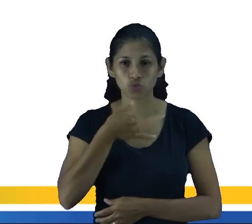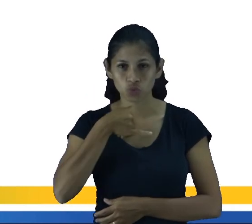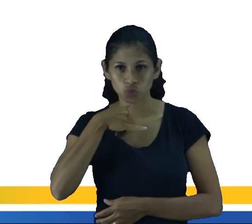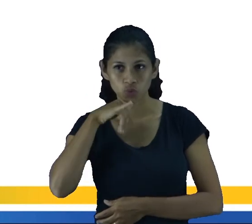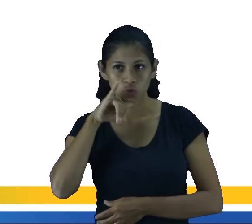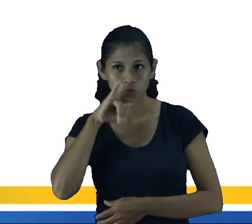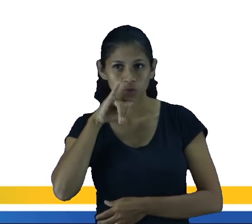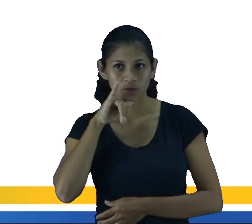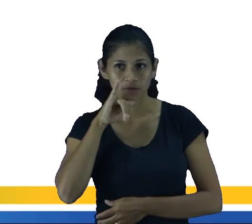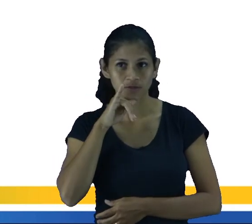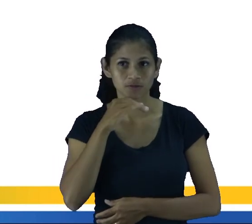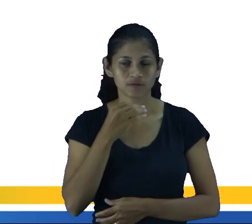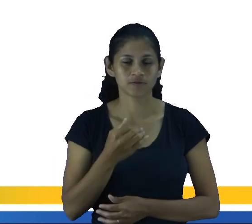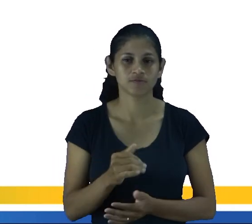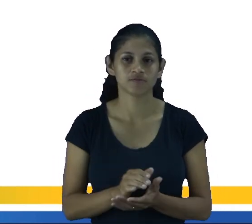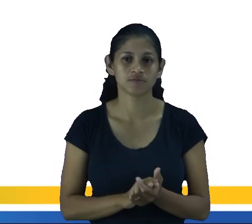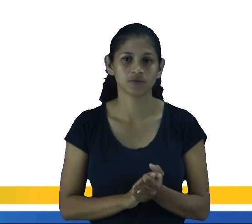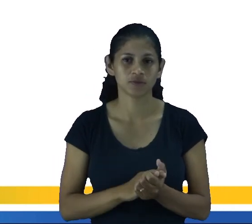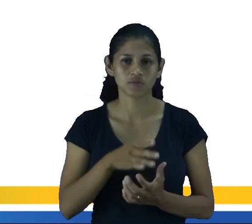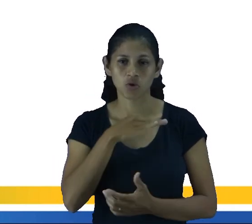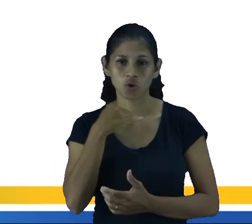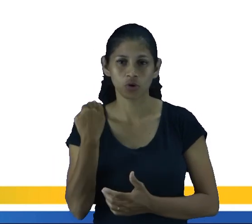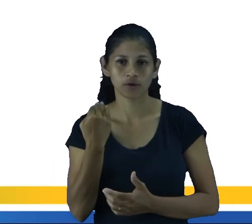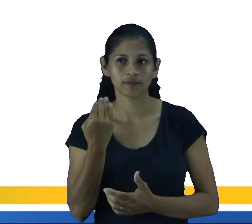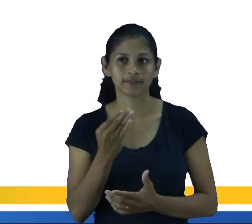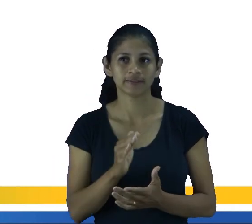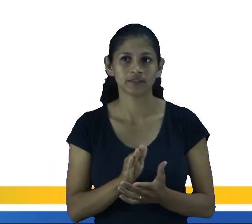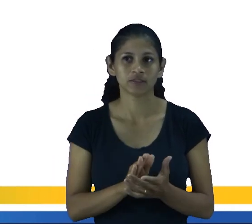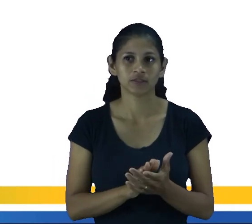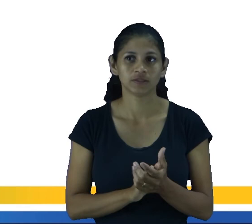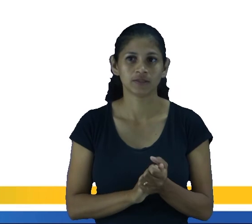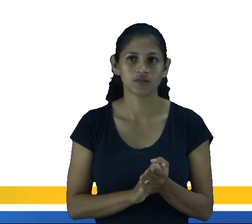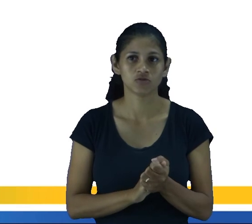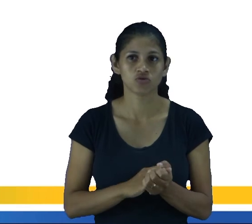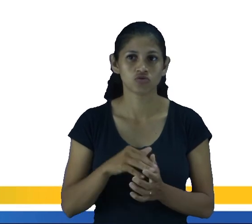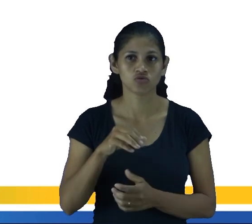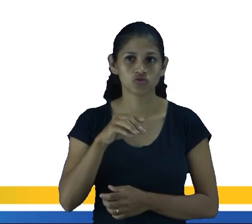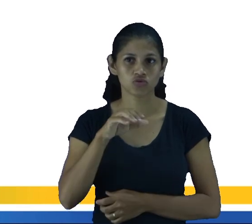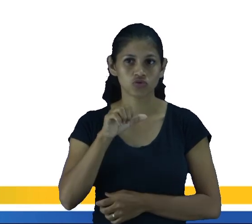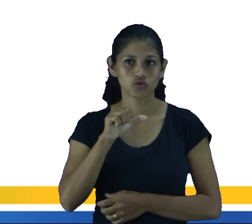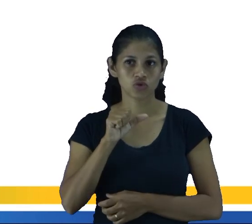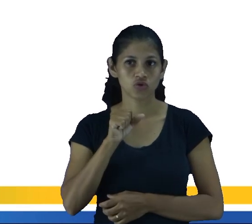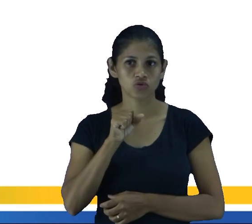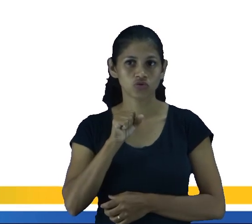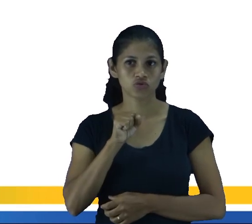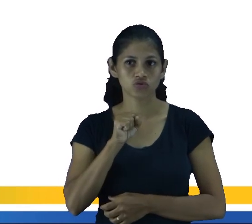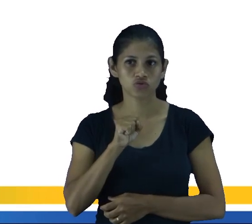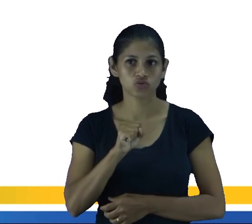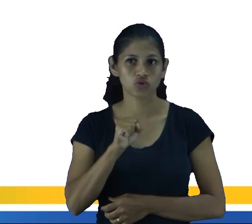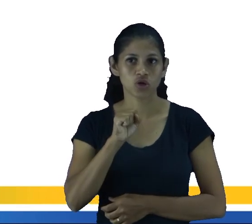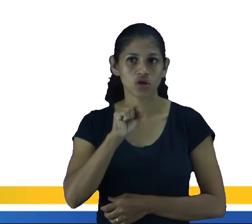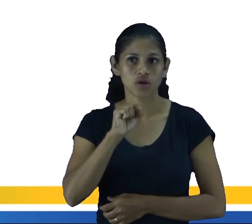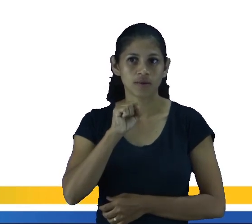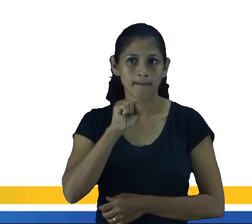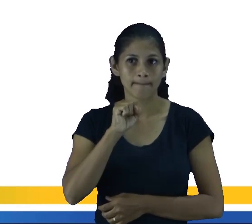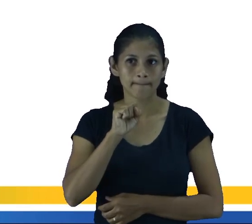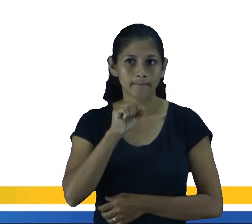no contraste de exames radiológicos. O sulfato de bário é um sólido pouquíssimo solúvel em